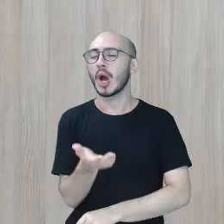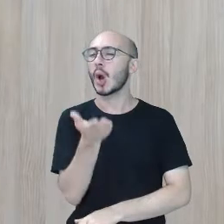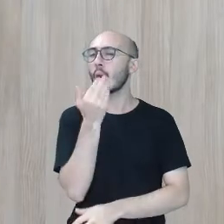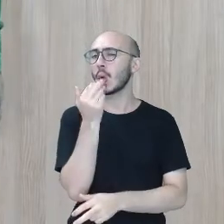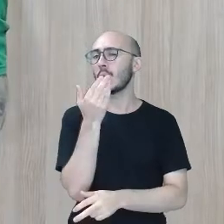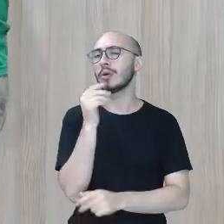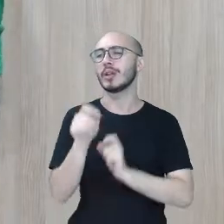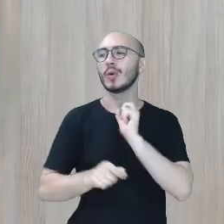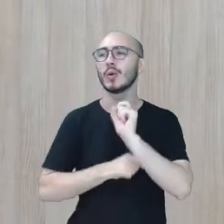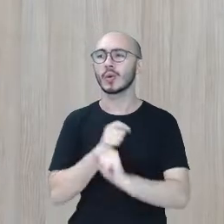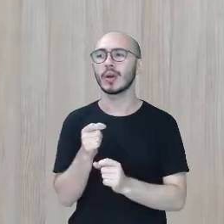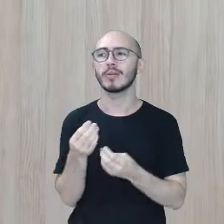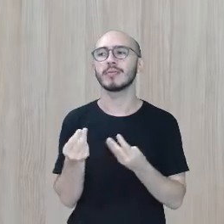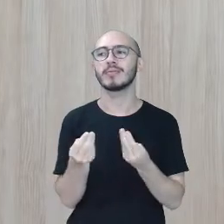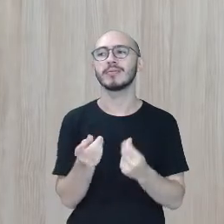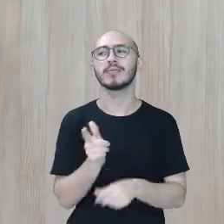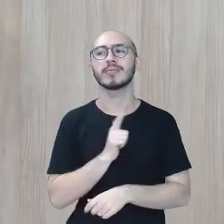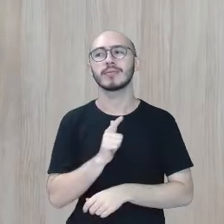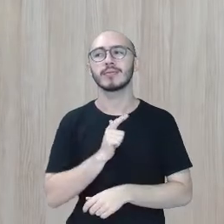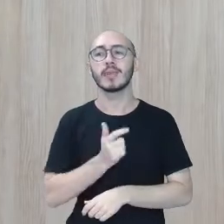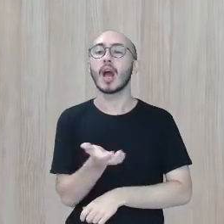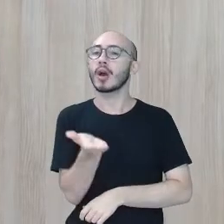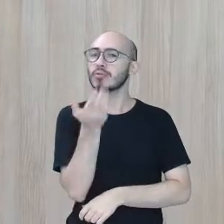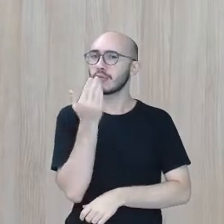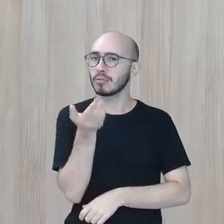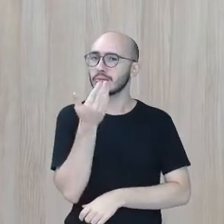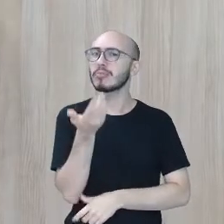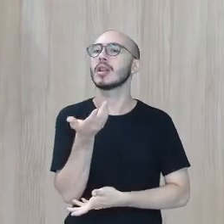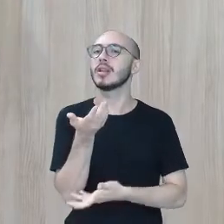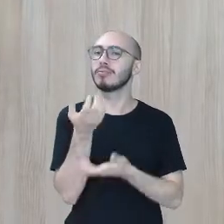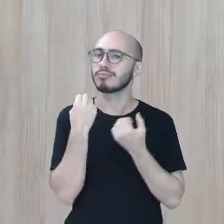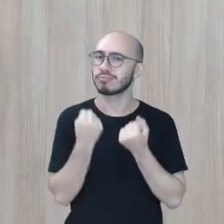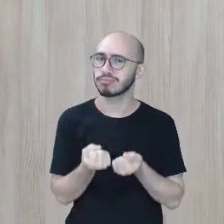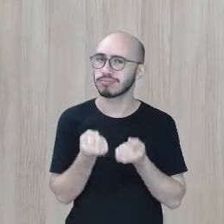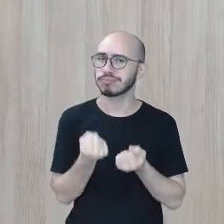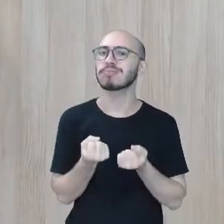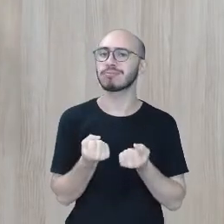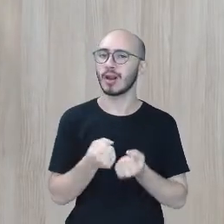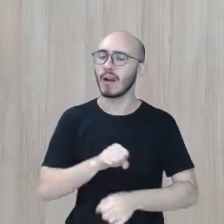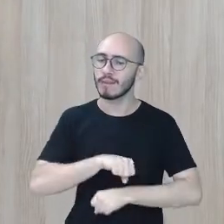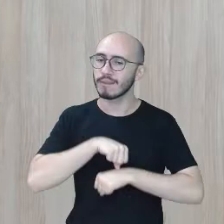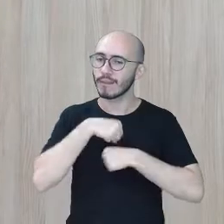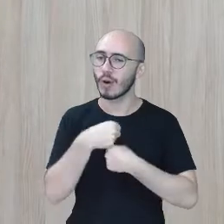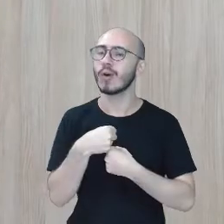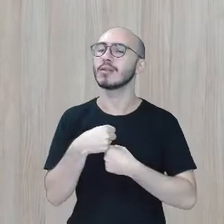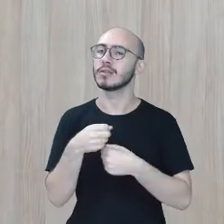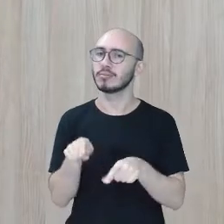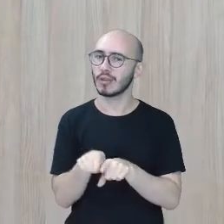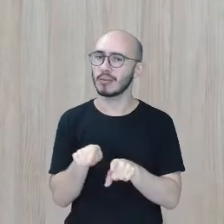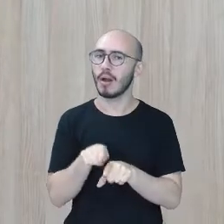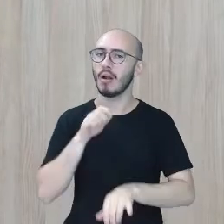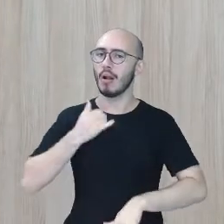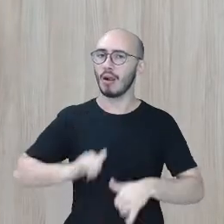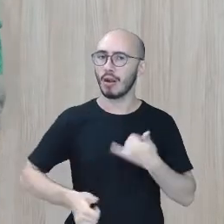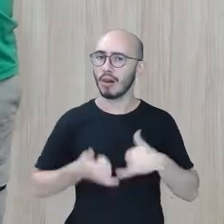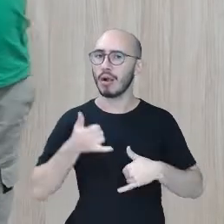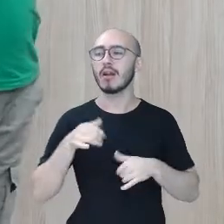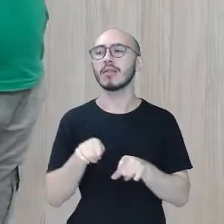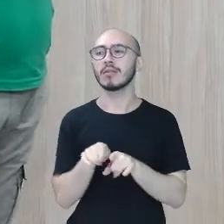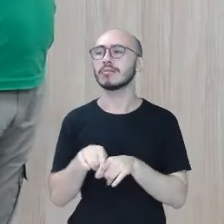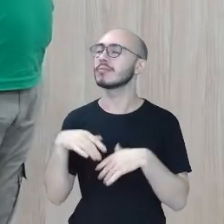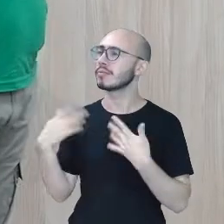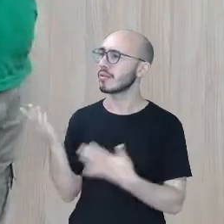como a gente diz, né, aqui comida de sustância, né, comida que dá força, dá energia, né? Então, o